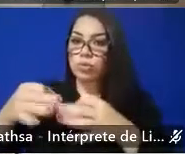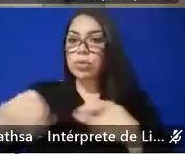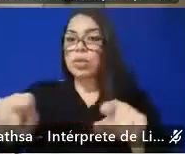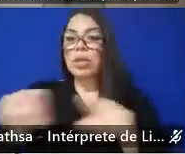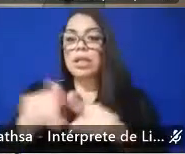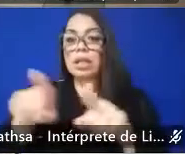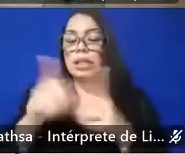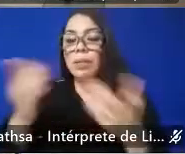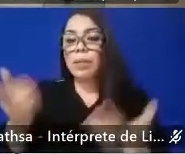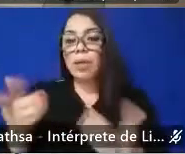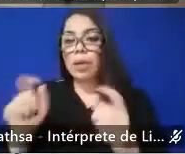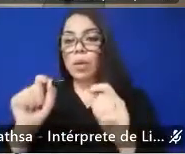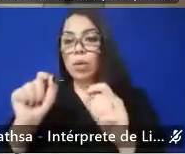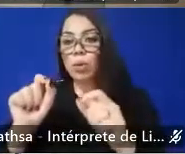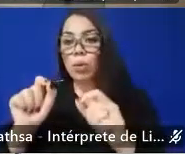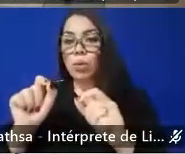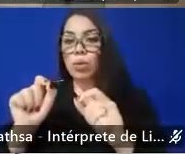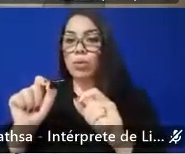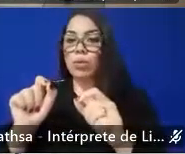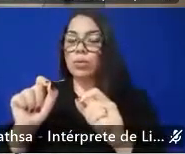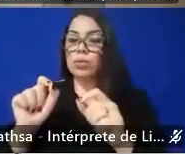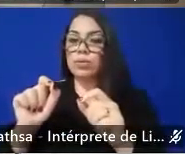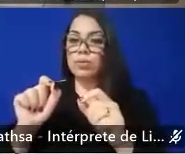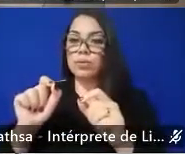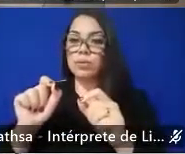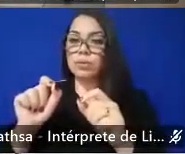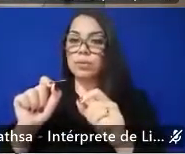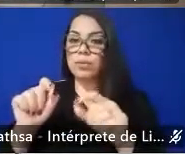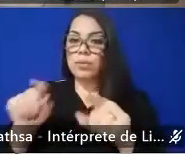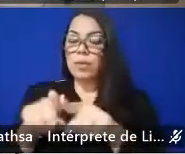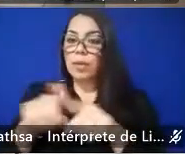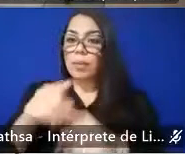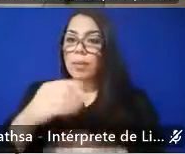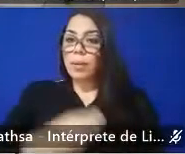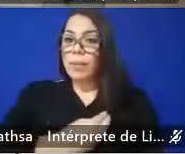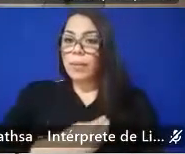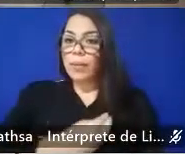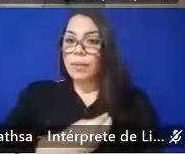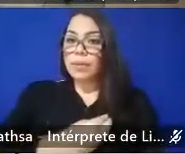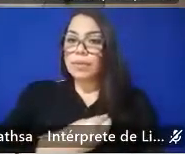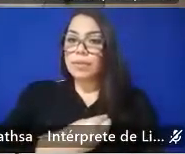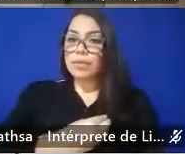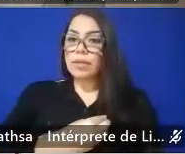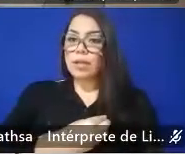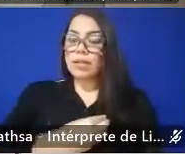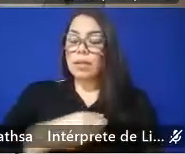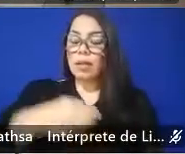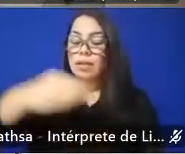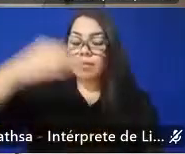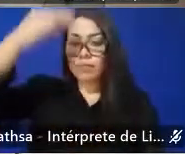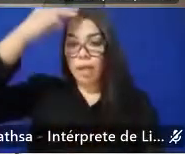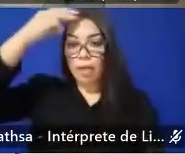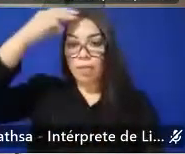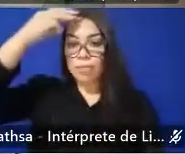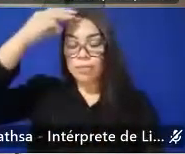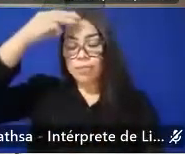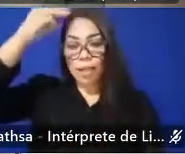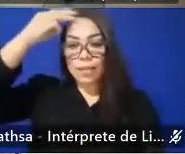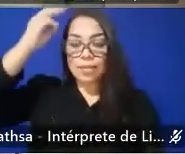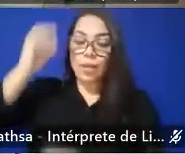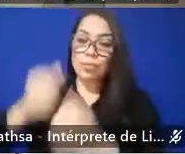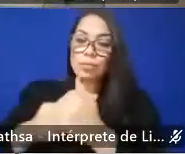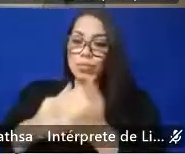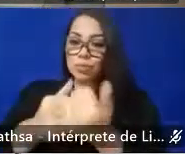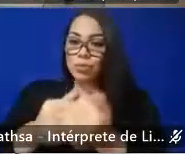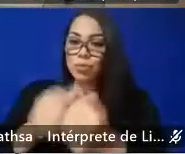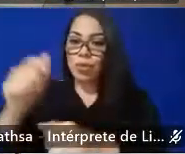registo também a presença das madrinhas do importando as procuradora de